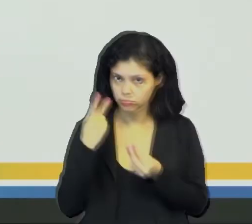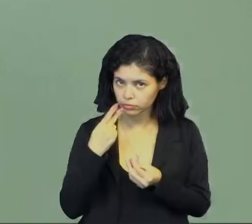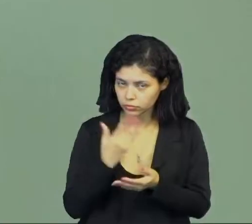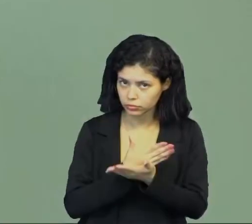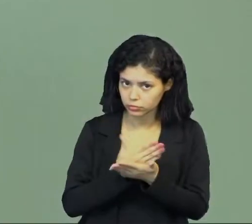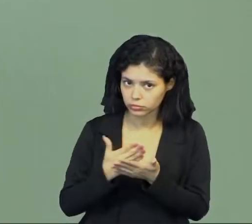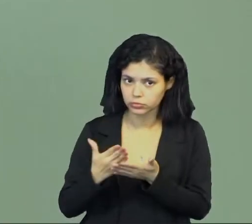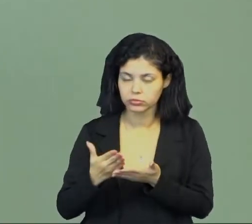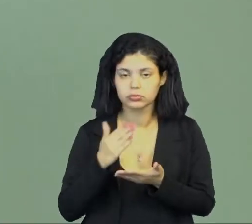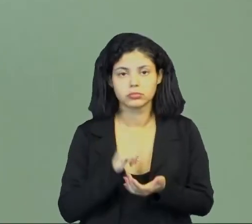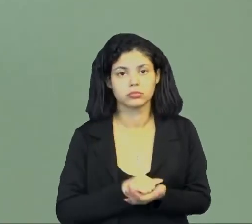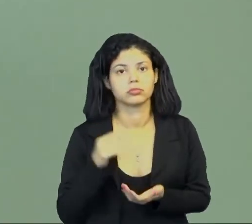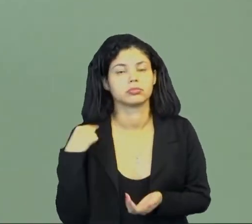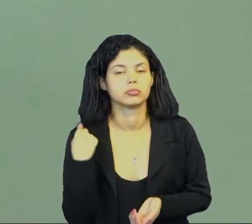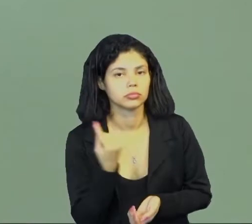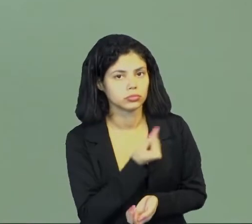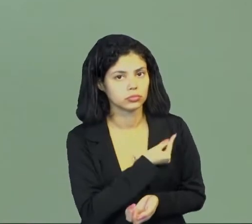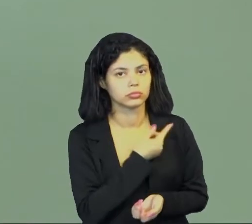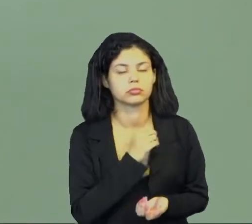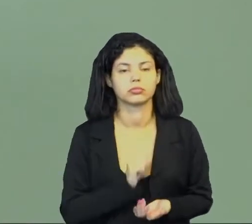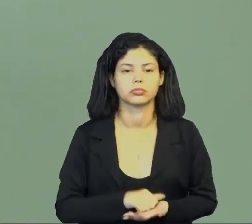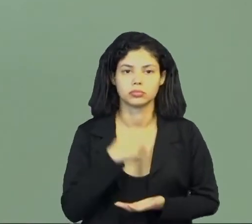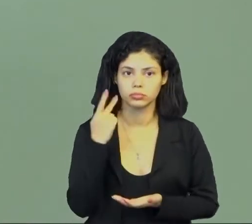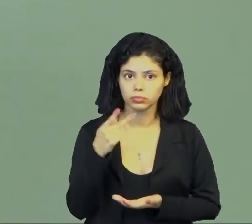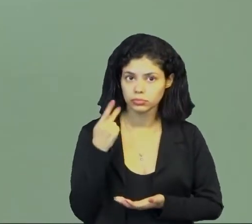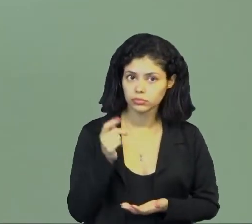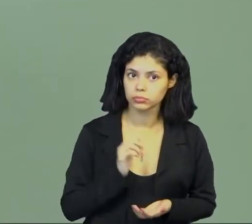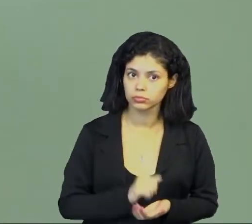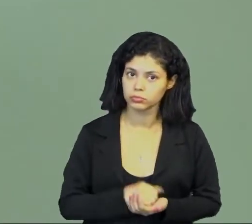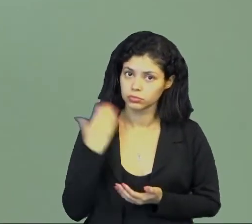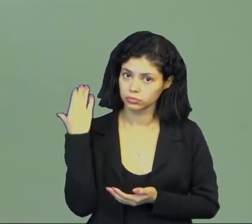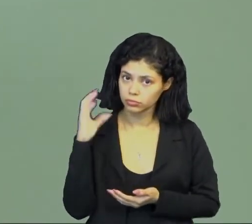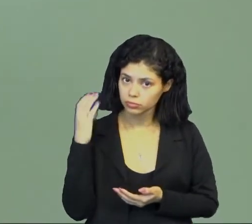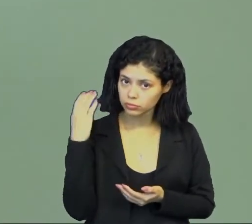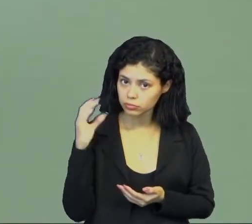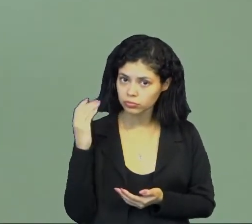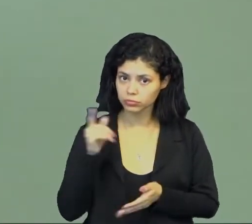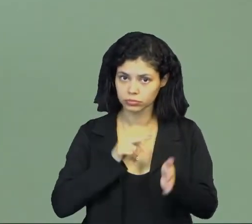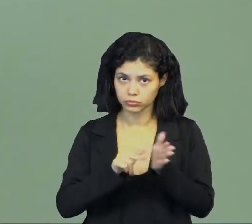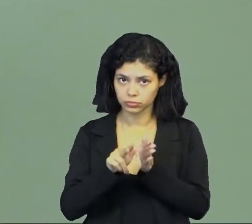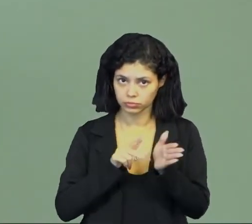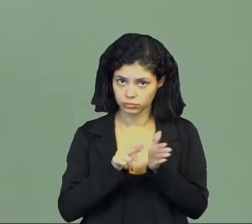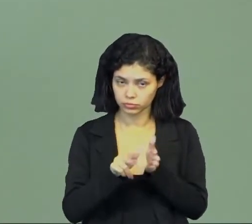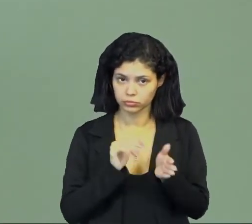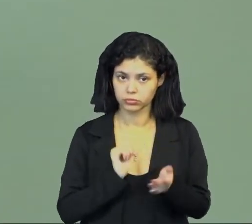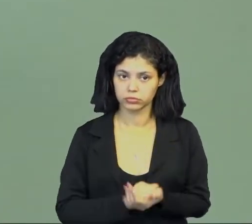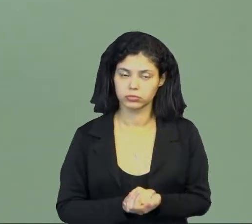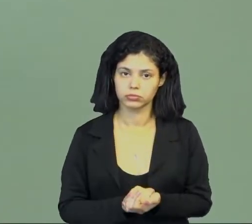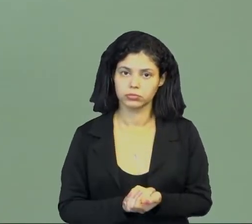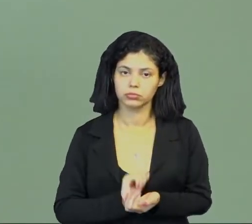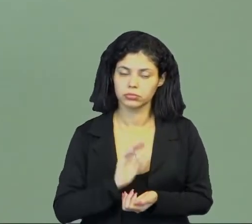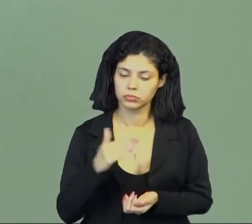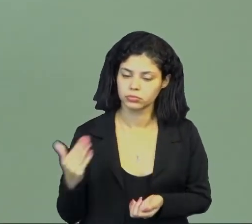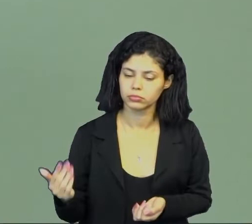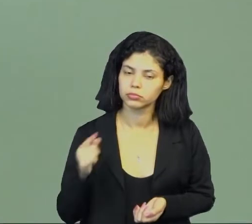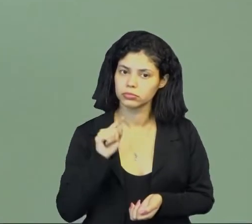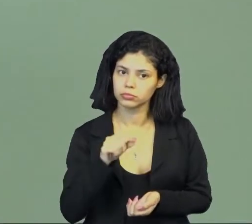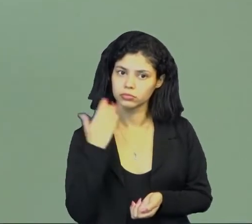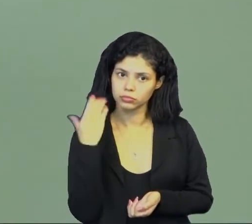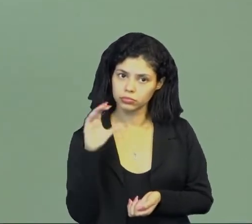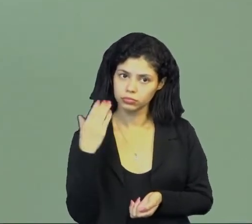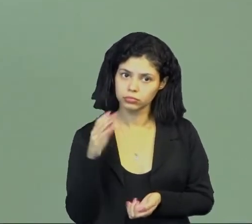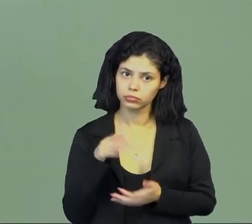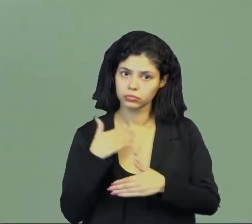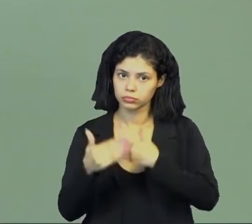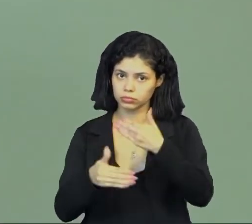no início, nós estamos aqui falando sobre ciência biológica. Quando você fala de